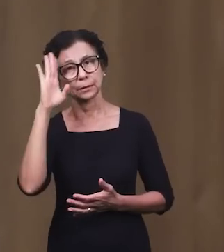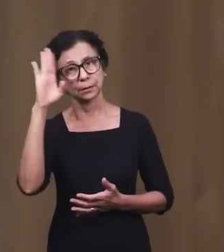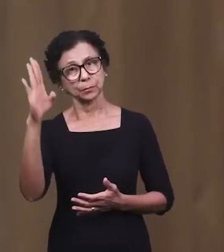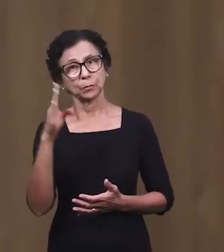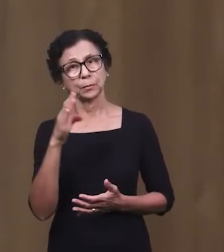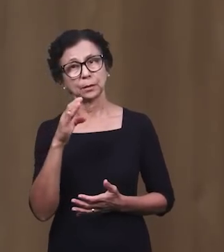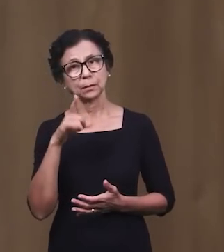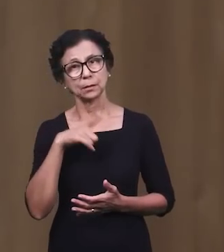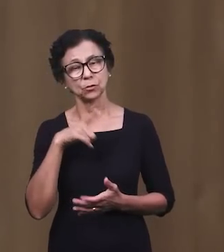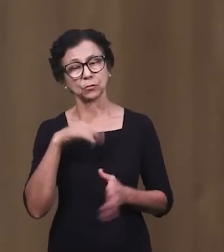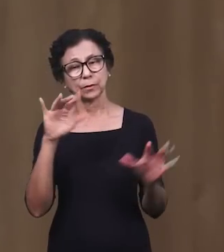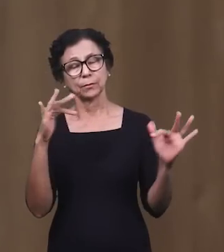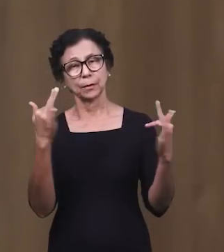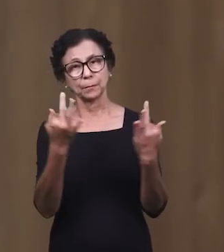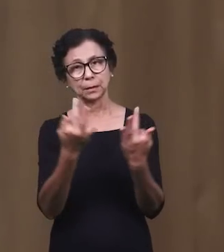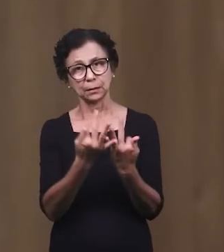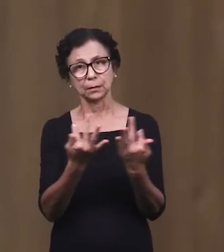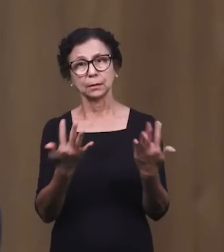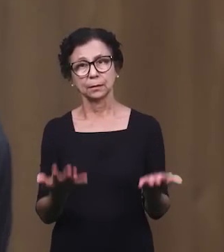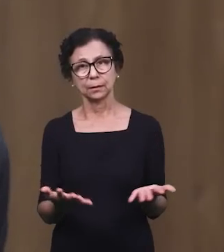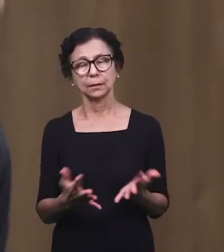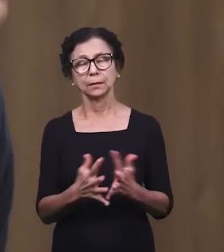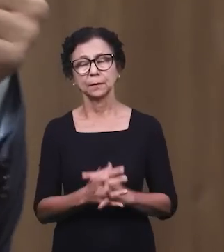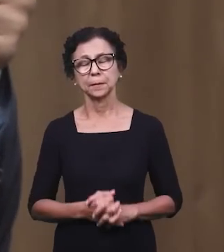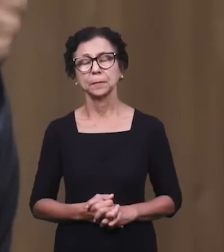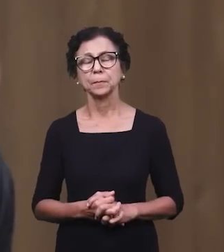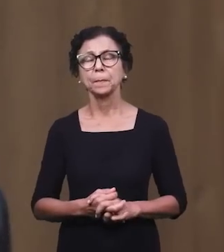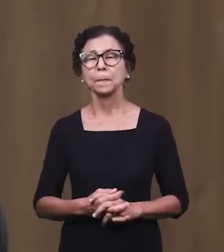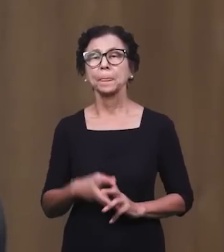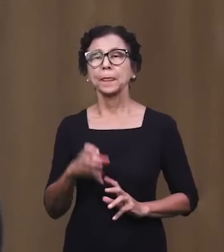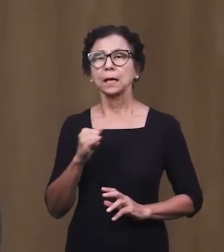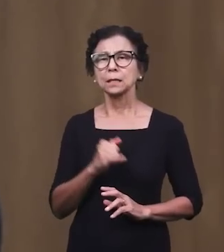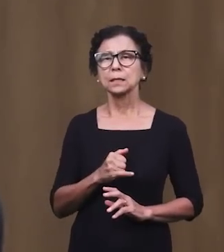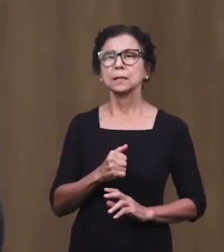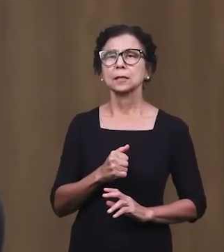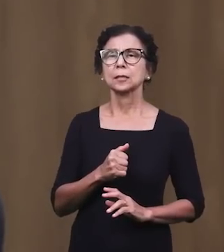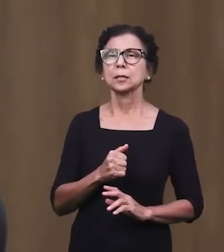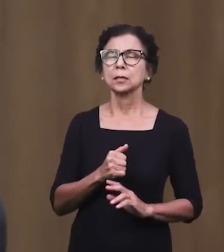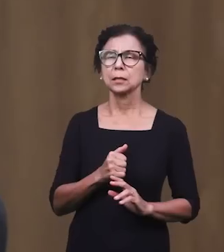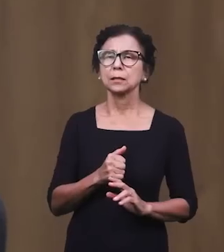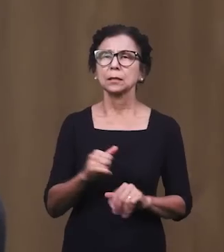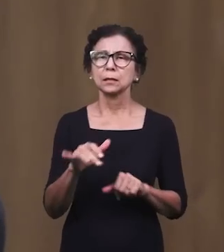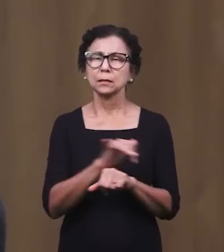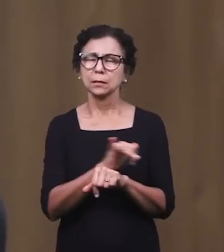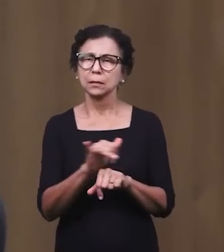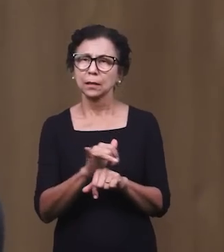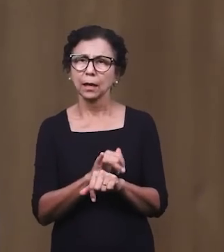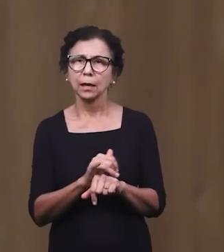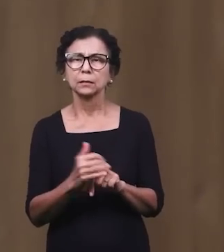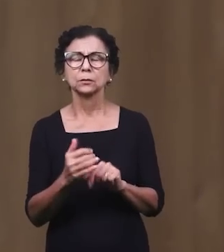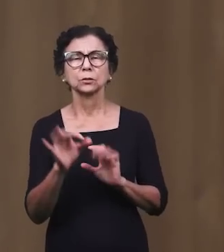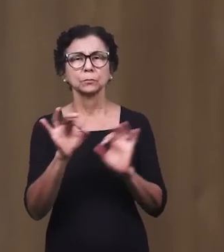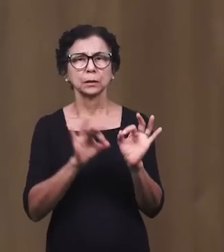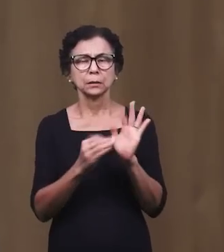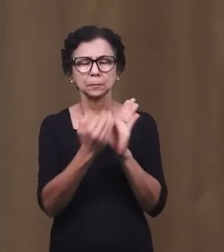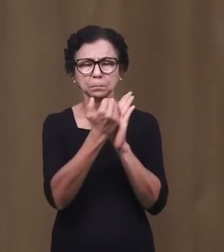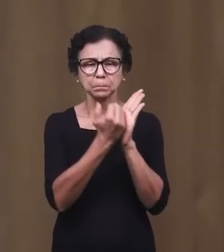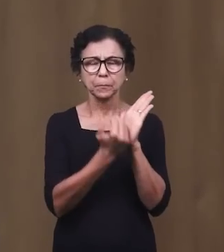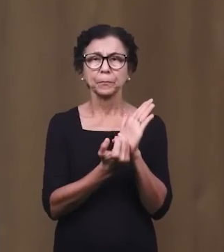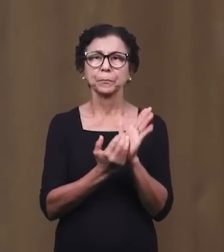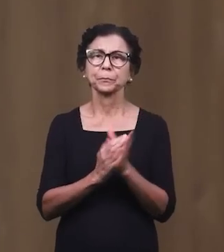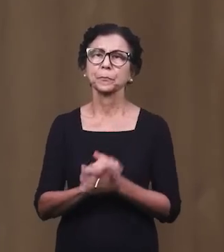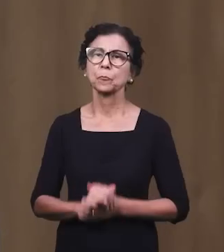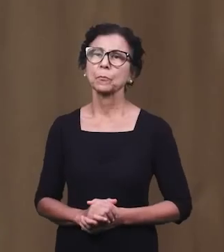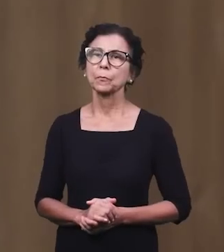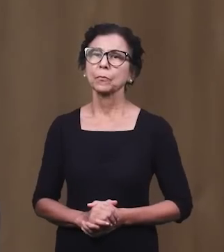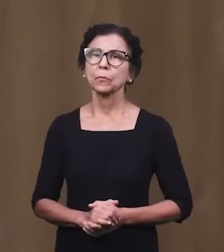sabedoria ao planejar. Planejando bem, como foi perguntado, podem acontecer as intercorrências. É não